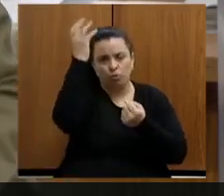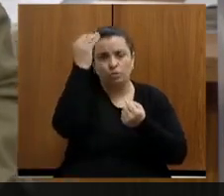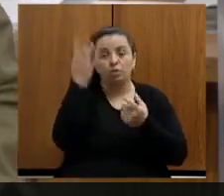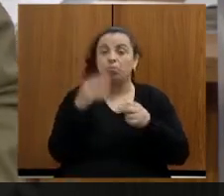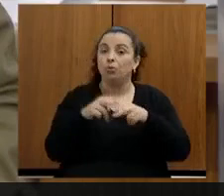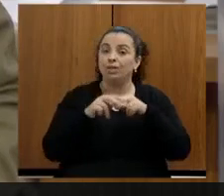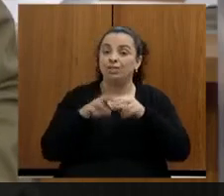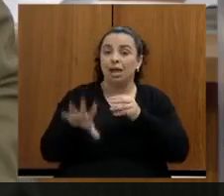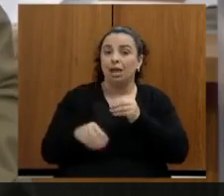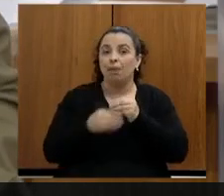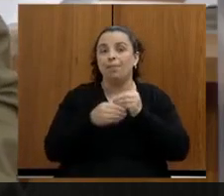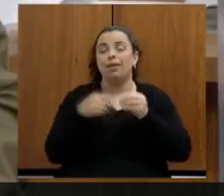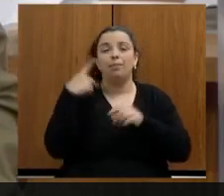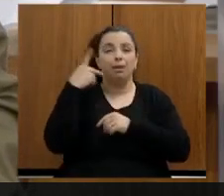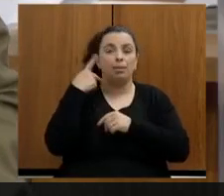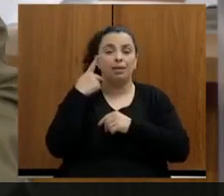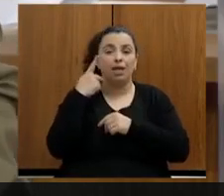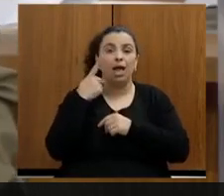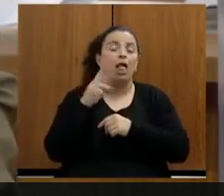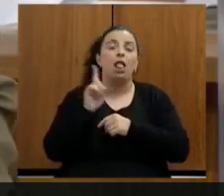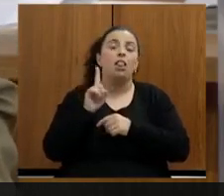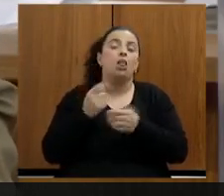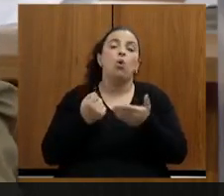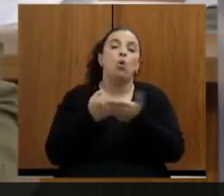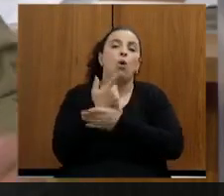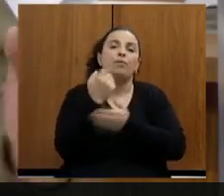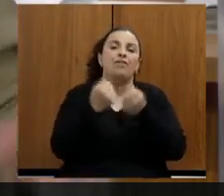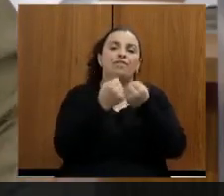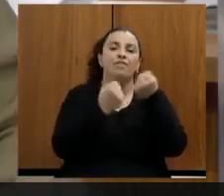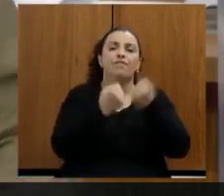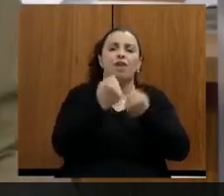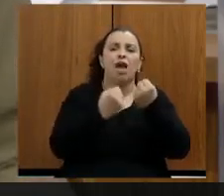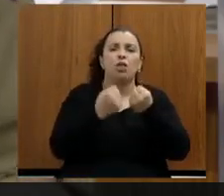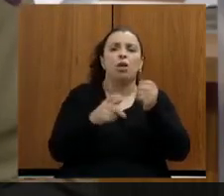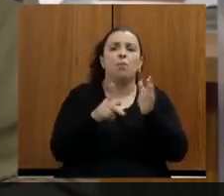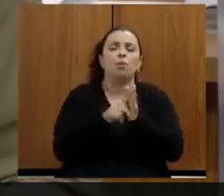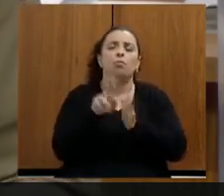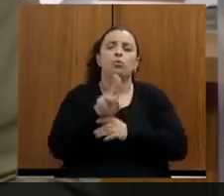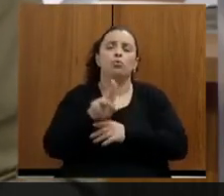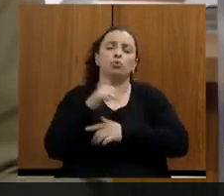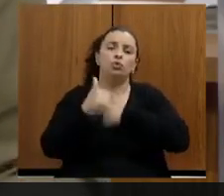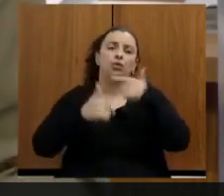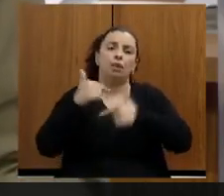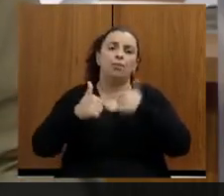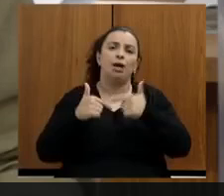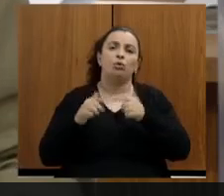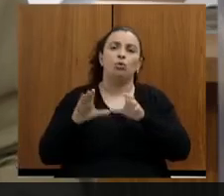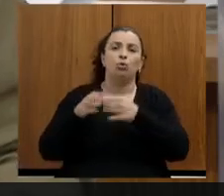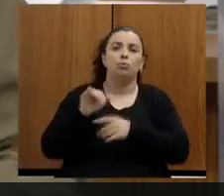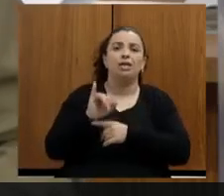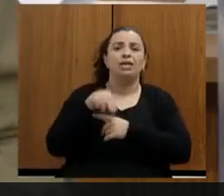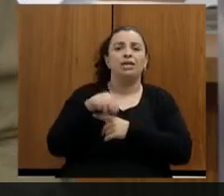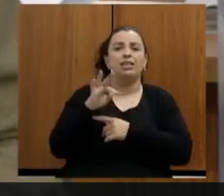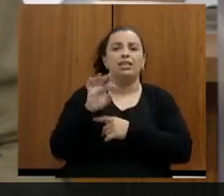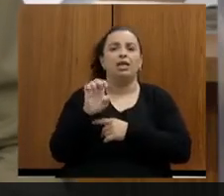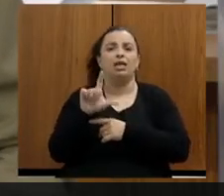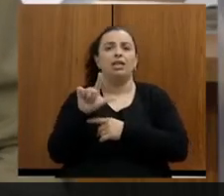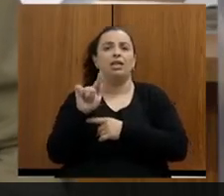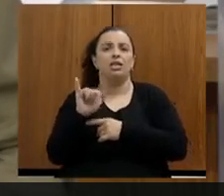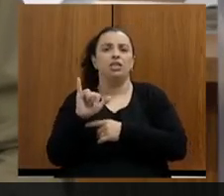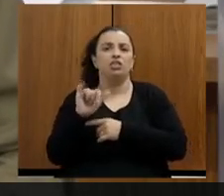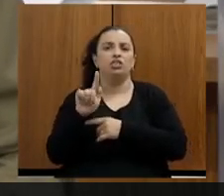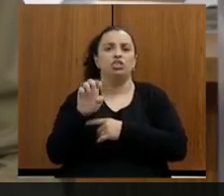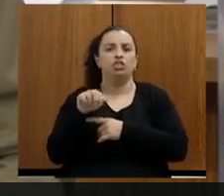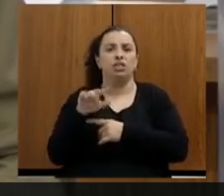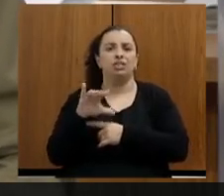parlamentares e não compra aqui para usar a inteligência e nós somos caracterizada pela gente tá conseguindo a repor lá também a outra pergunta com